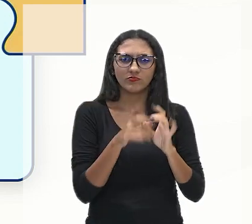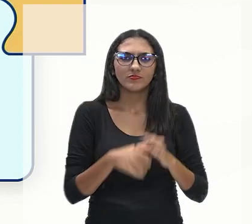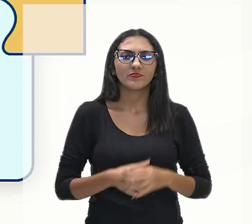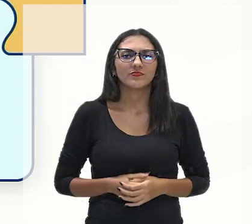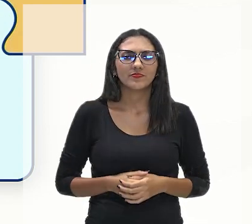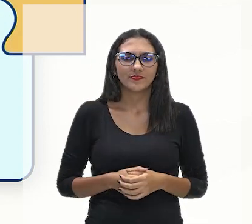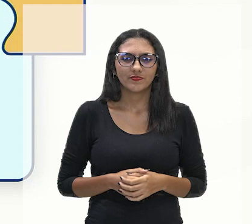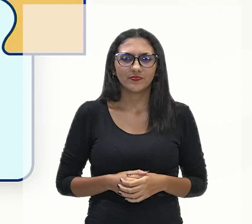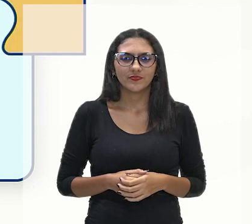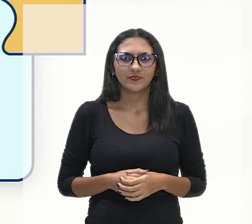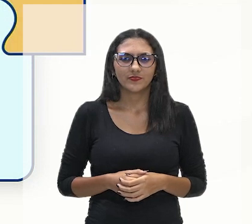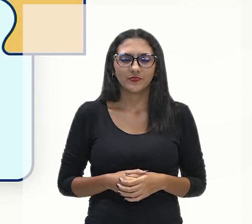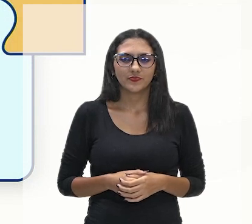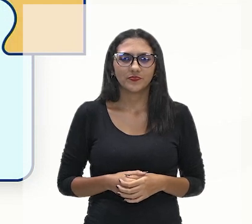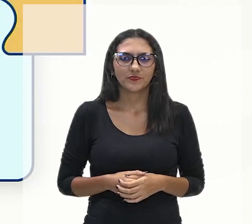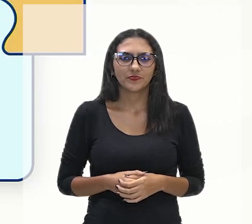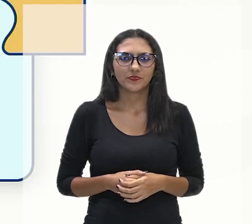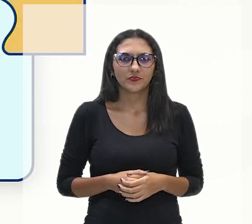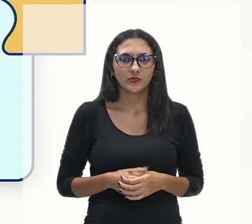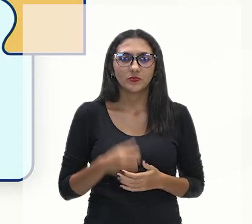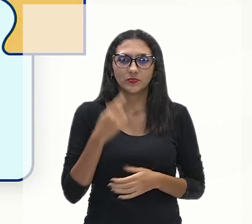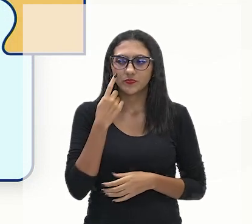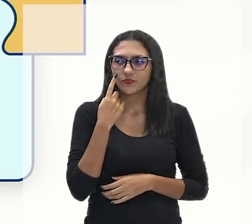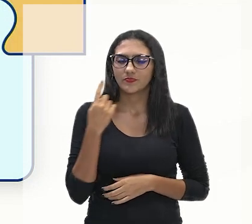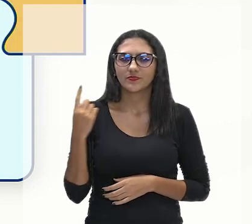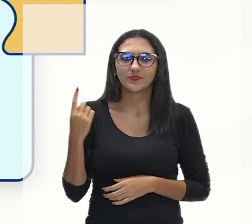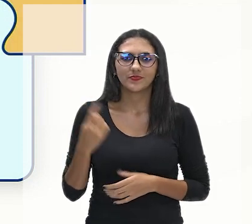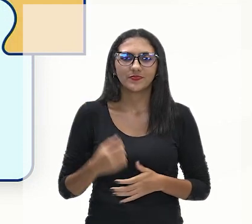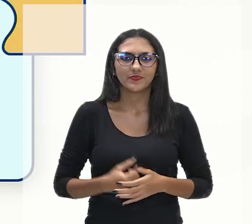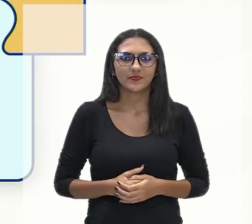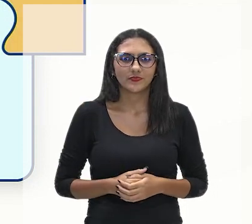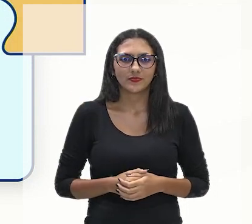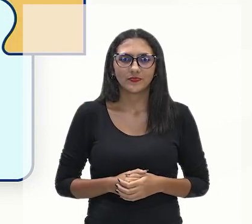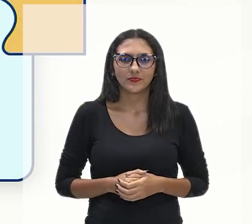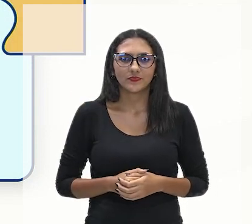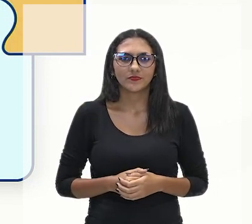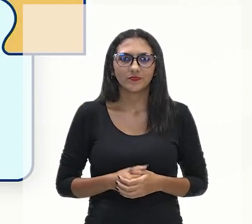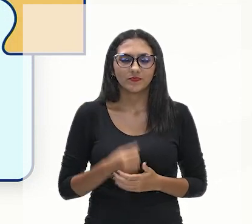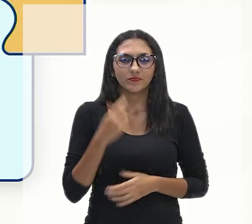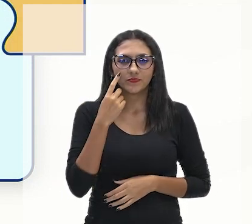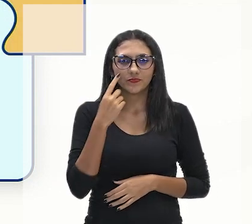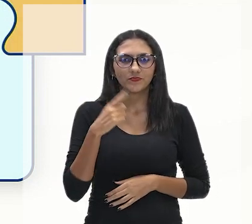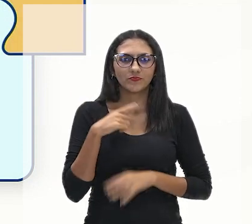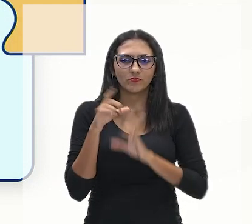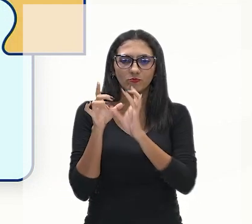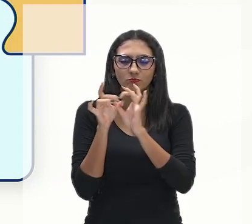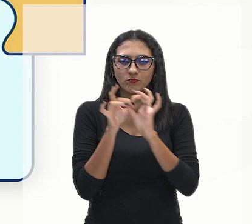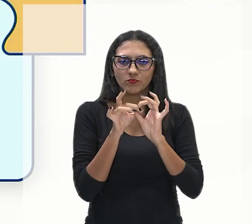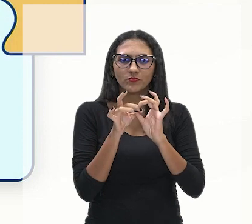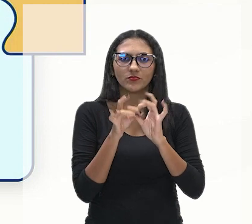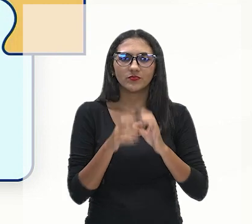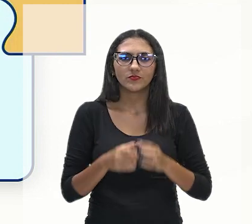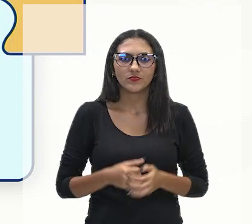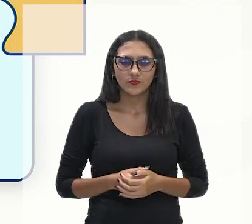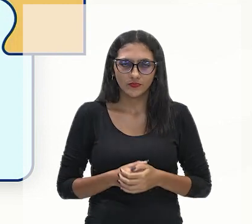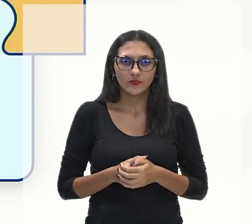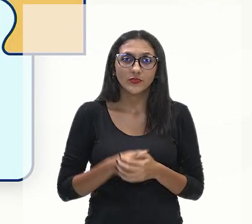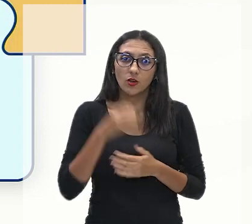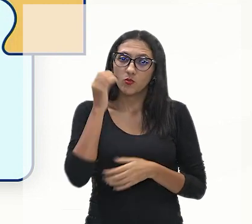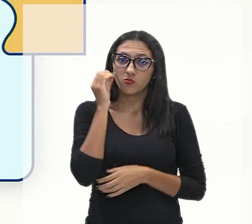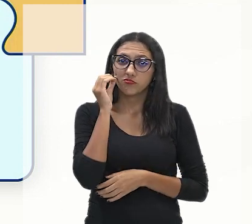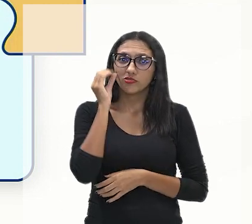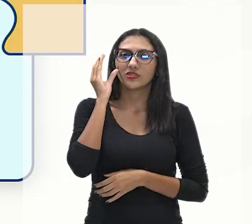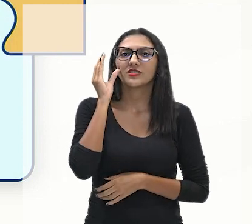pelo knowledge. Olha só, se encaixou aí o knowledge. Conhecimento prévio. O que quer